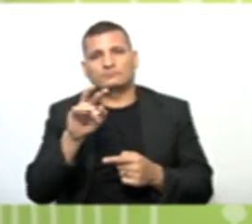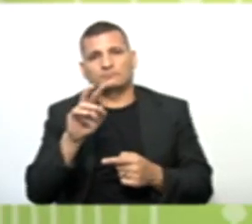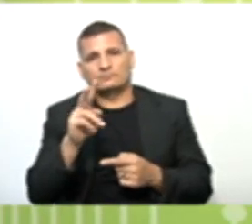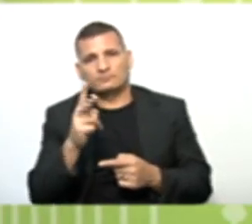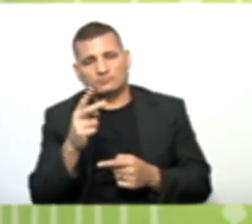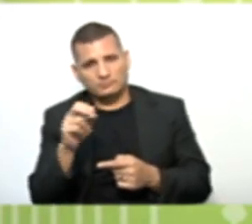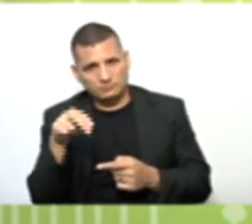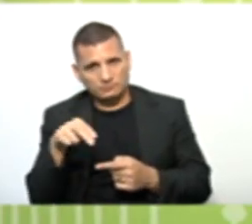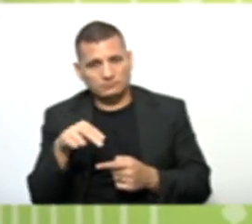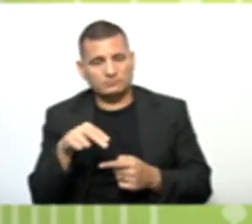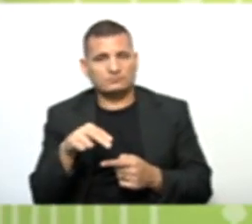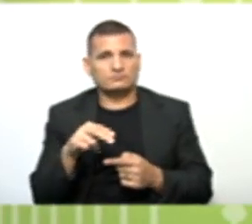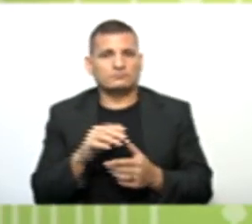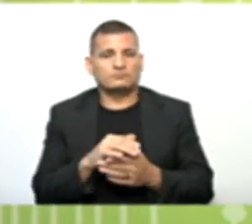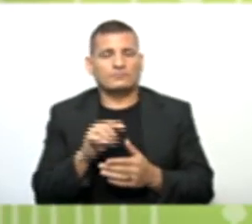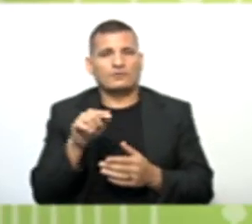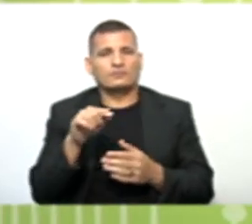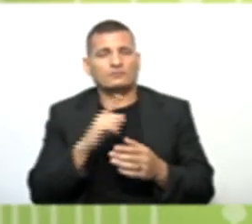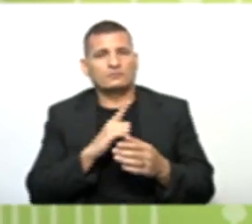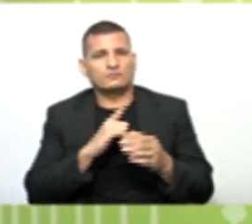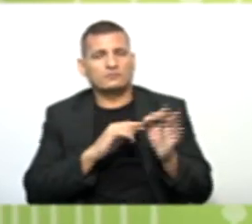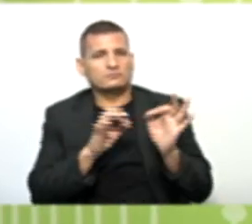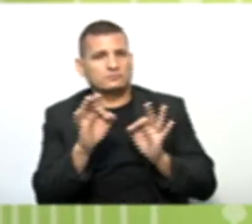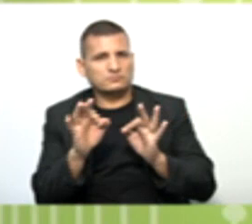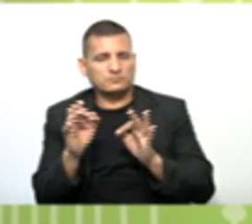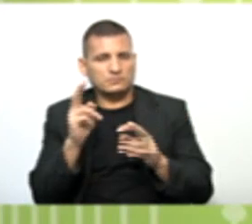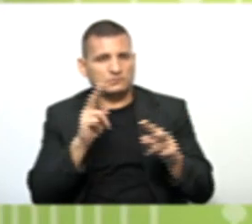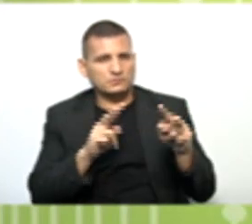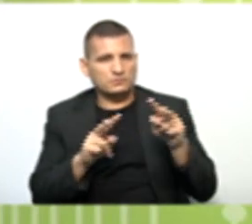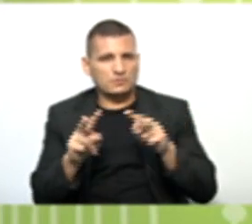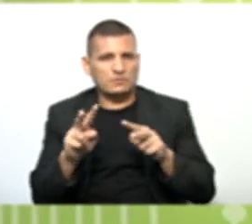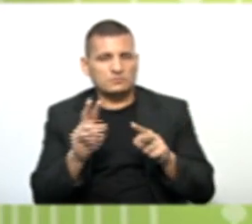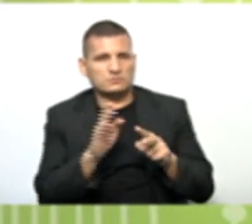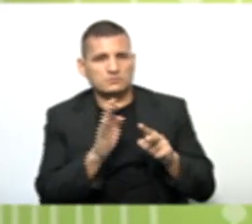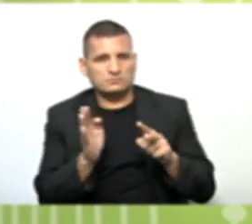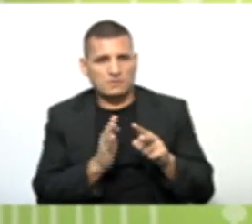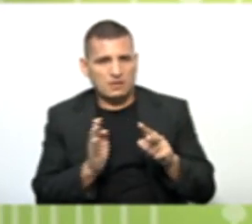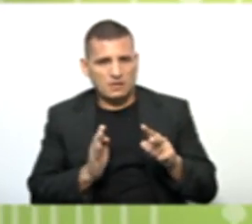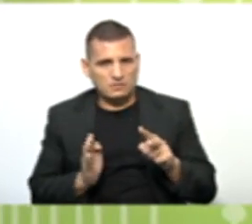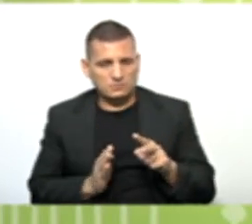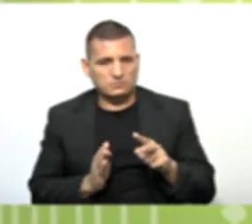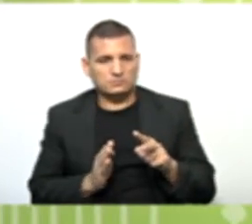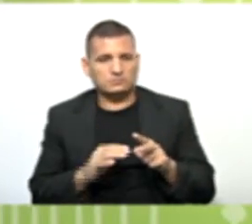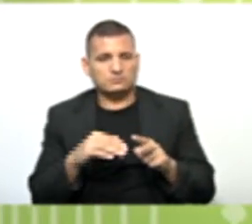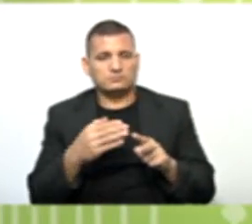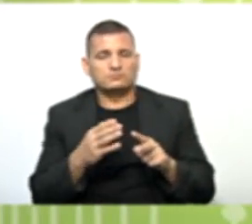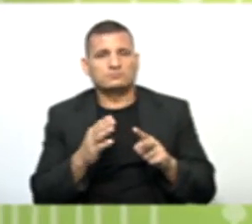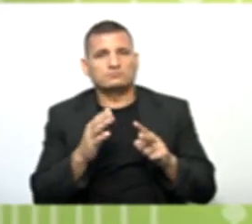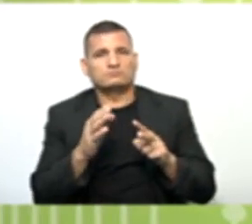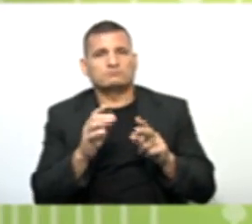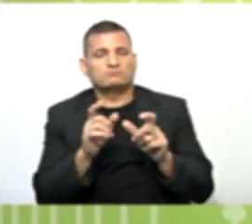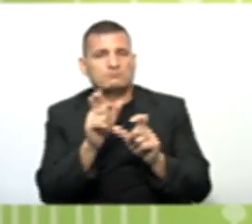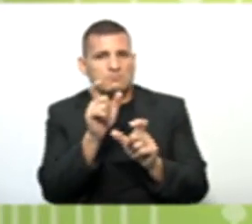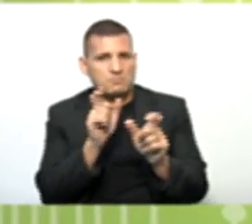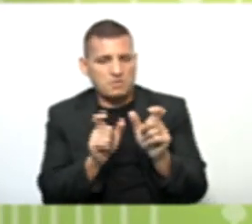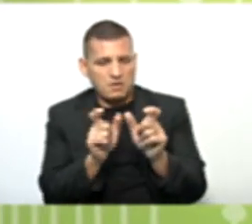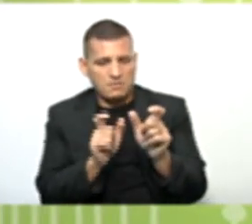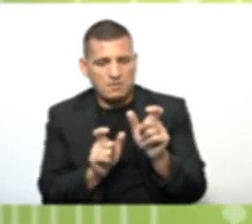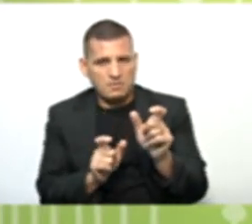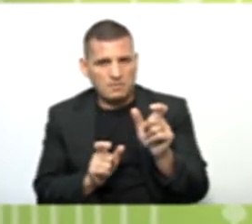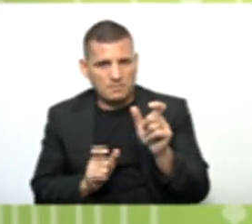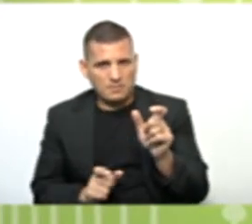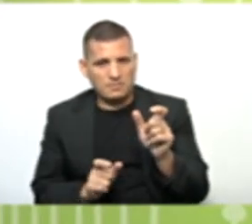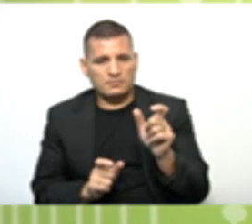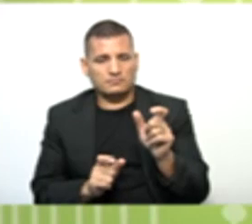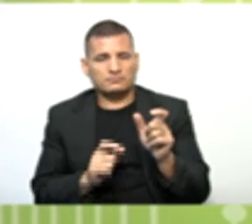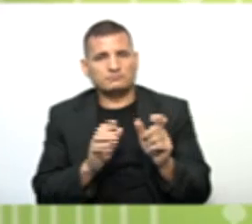de uma maneira assim, esquemática e visual, através de espaços. Então, colocando um comando após o outro e orientando, né,